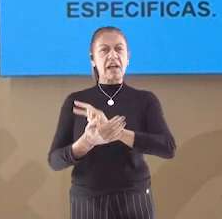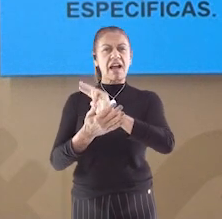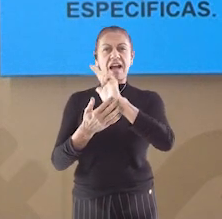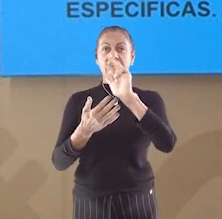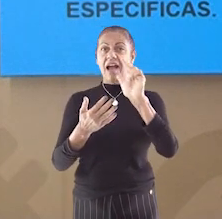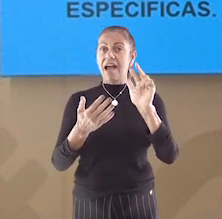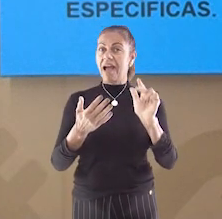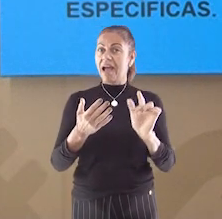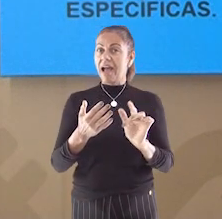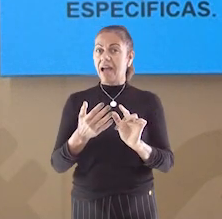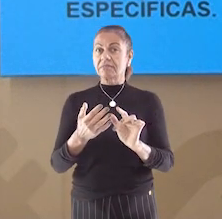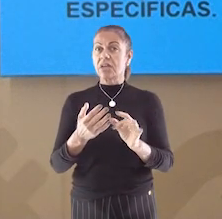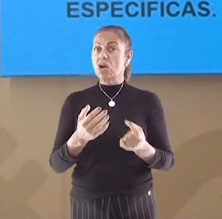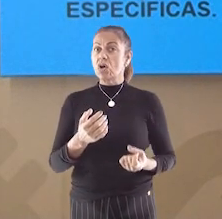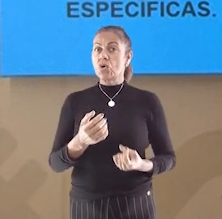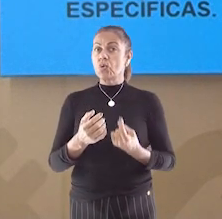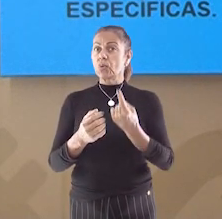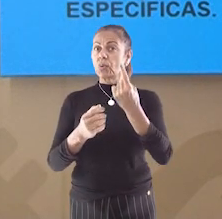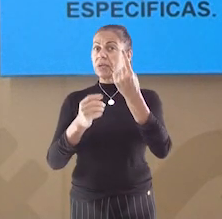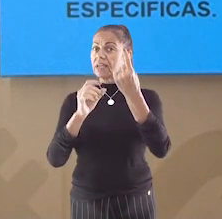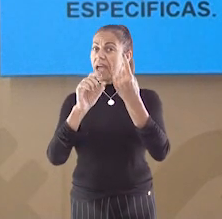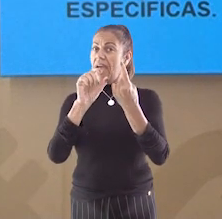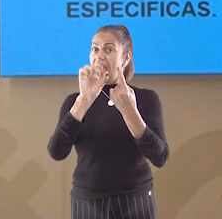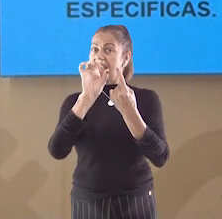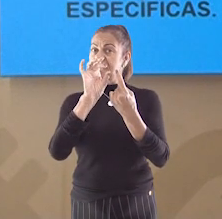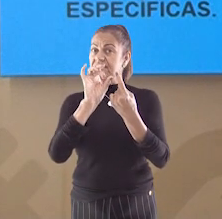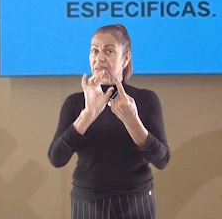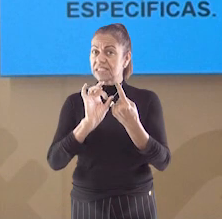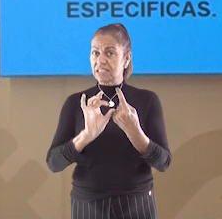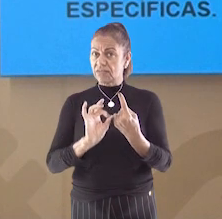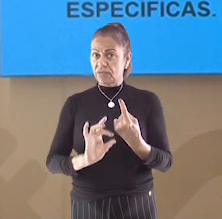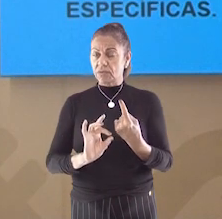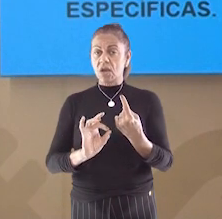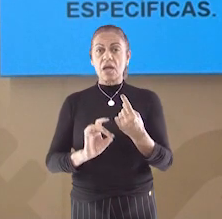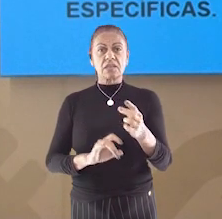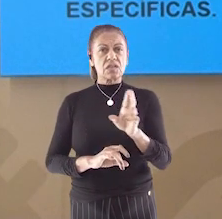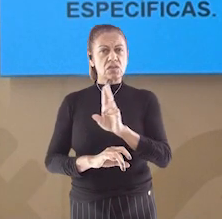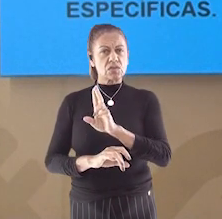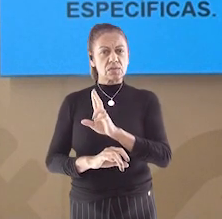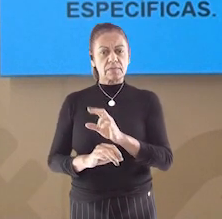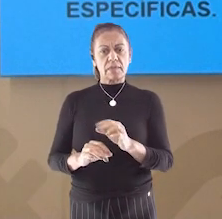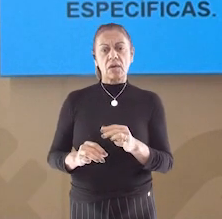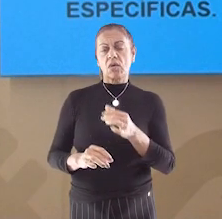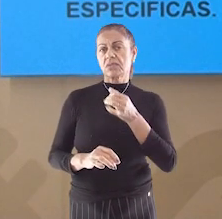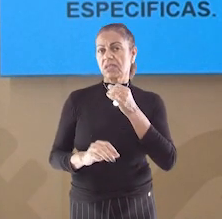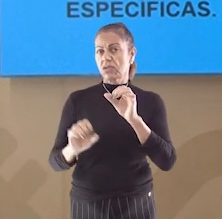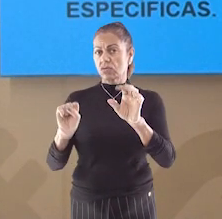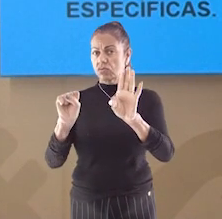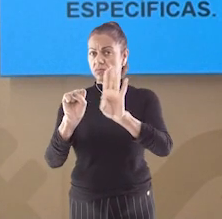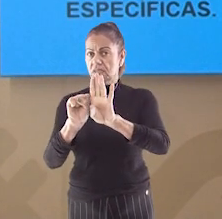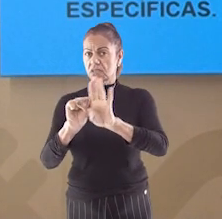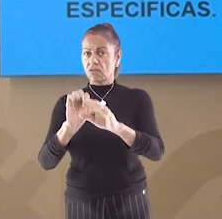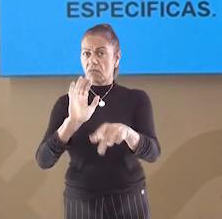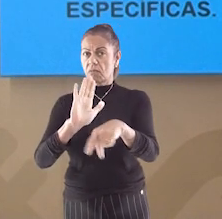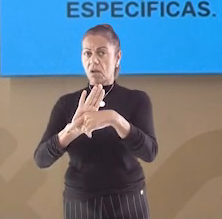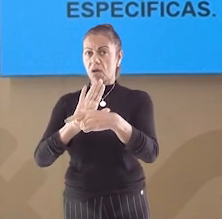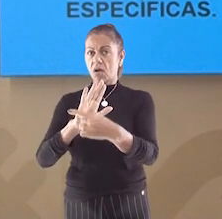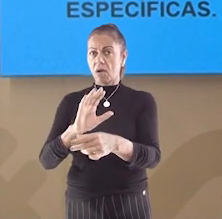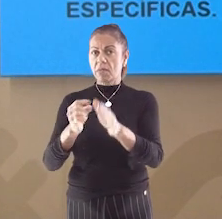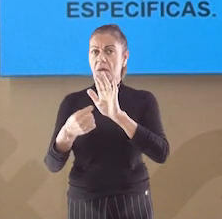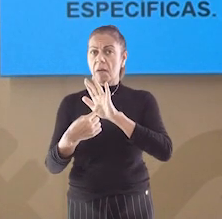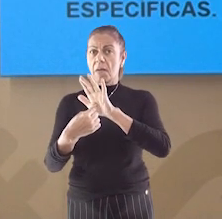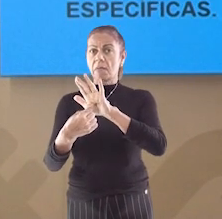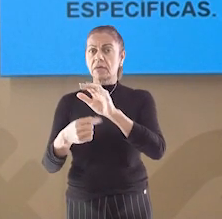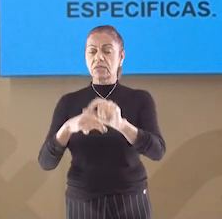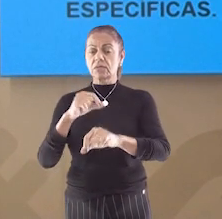objetos, seres e demais coisas específicas. Não são nomes genéricos, ou seja,